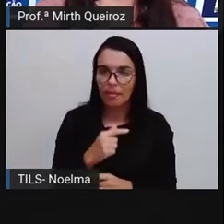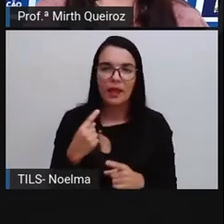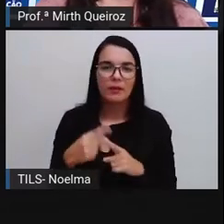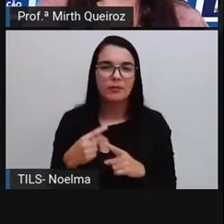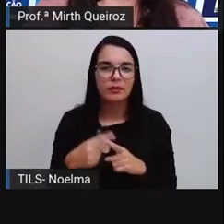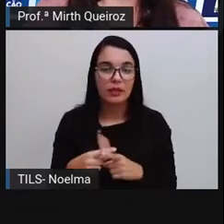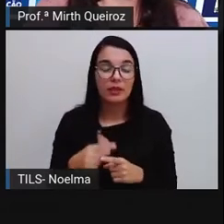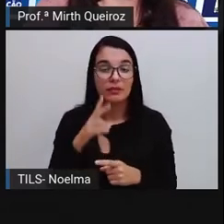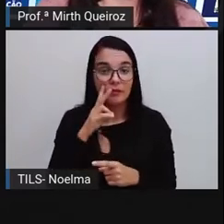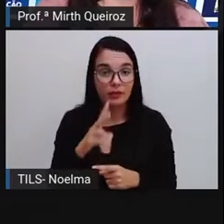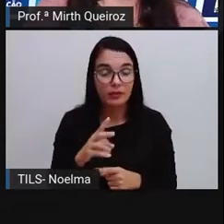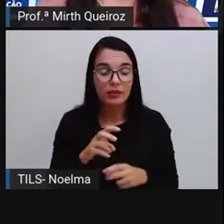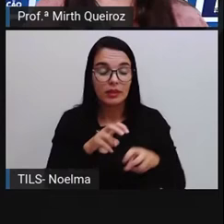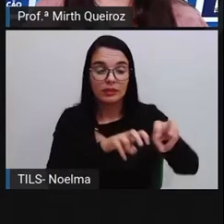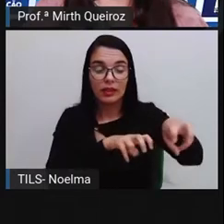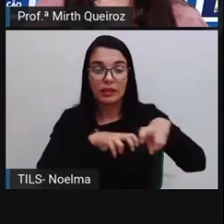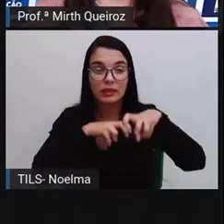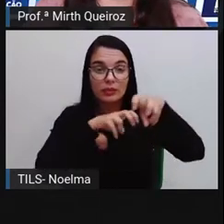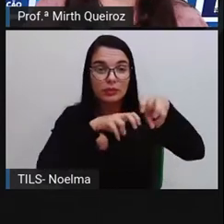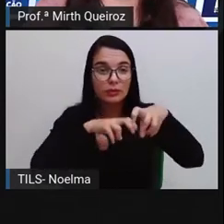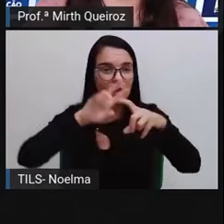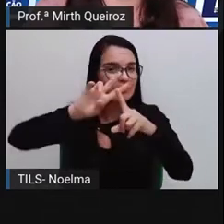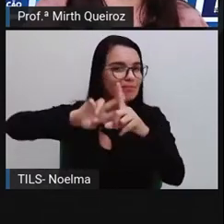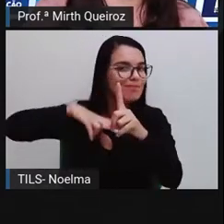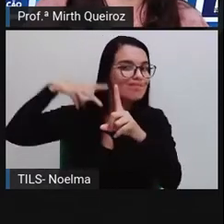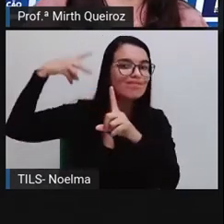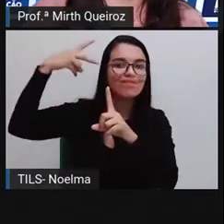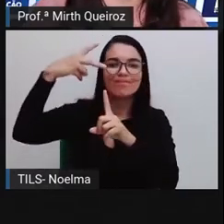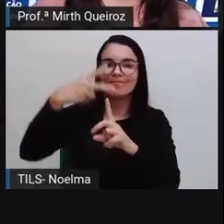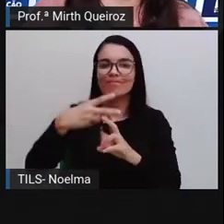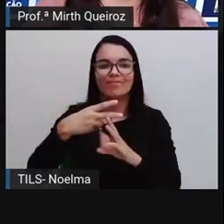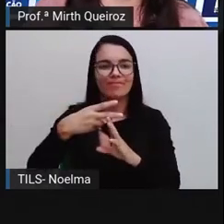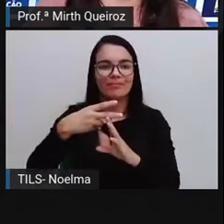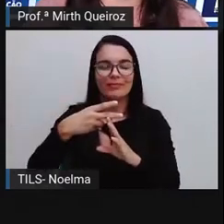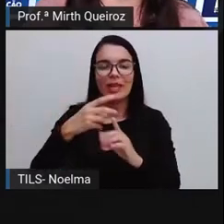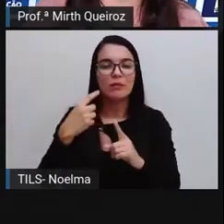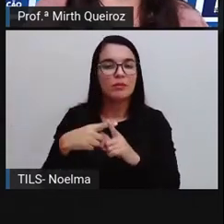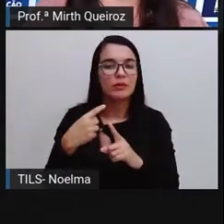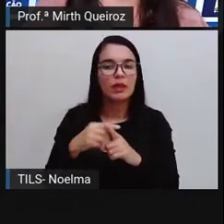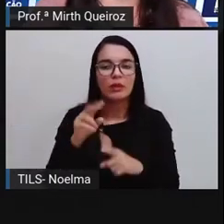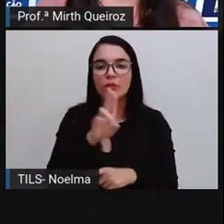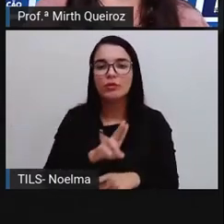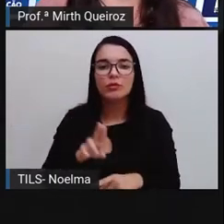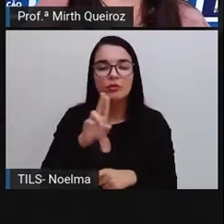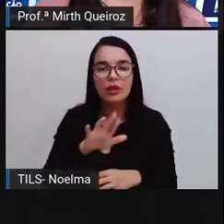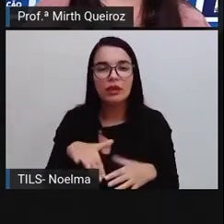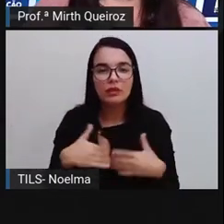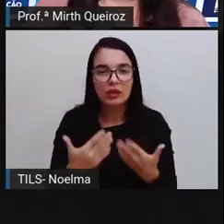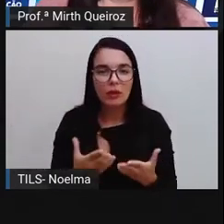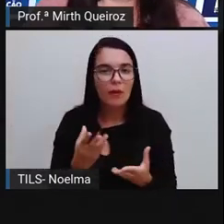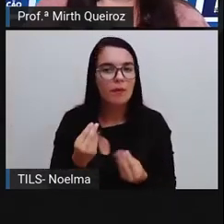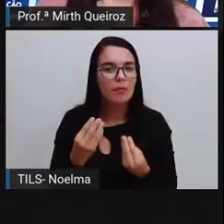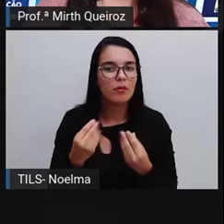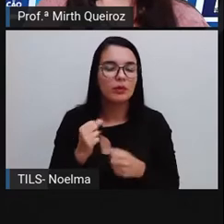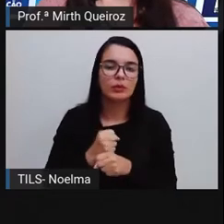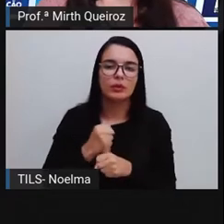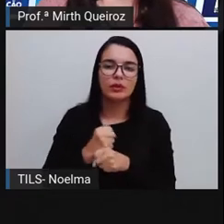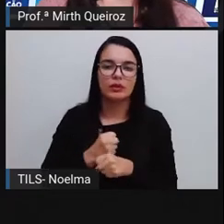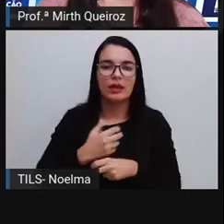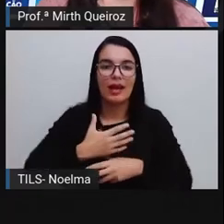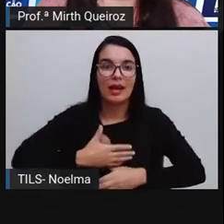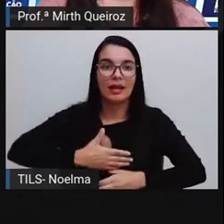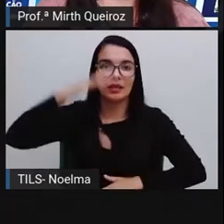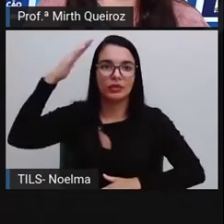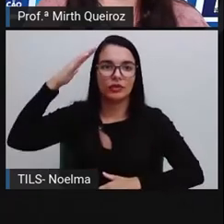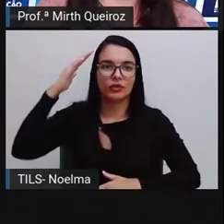agricultura é bem superior ao uso doméstico e a uso Industrial agricultura indústria consomem